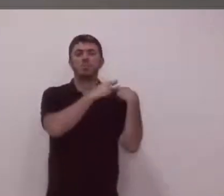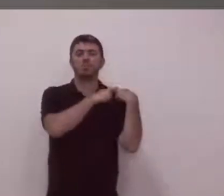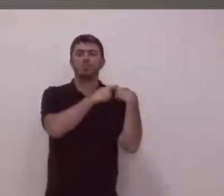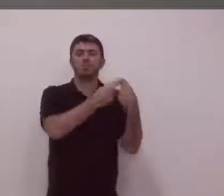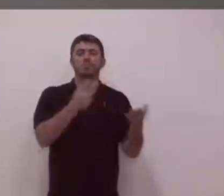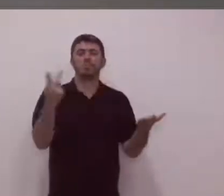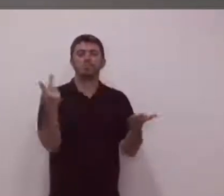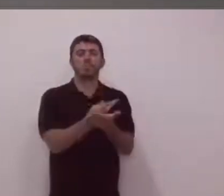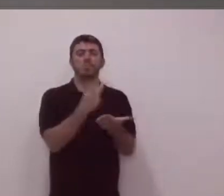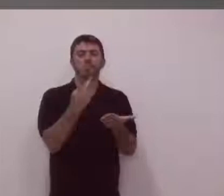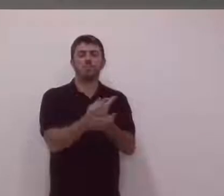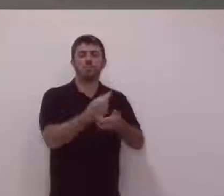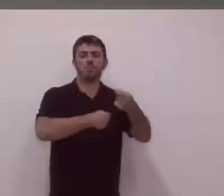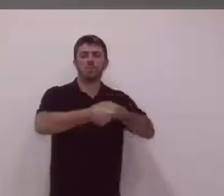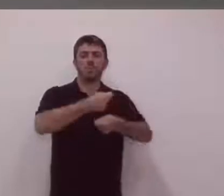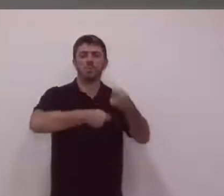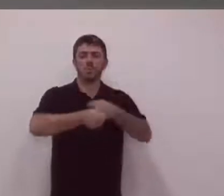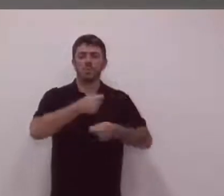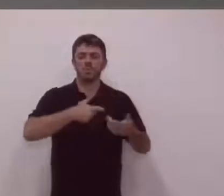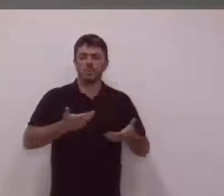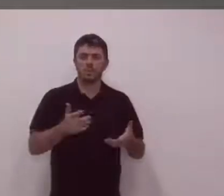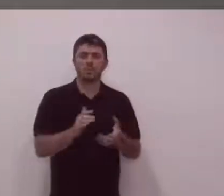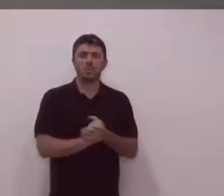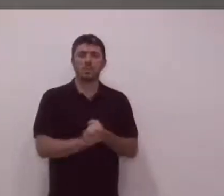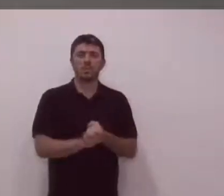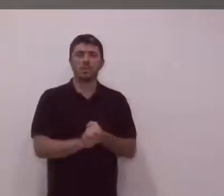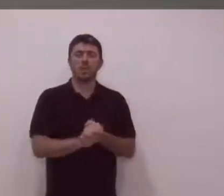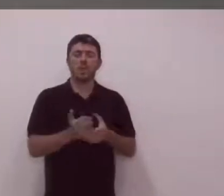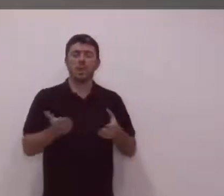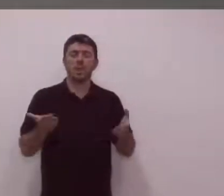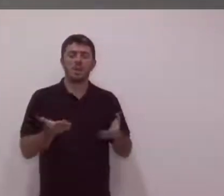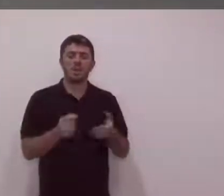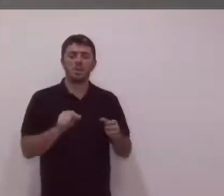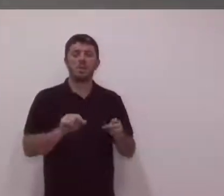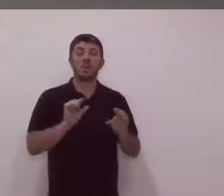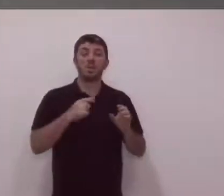fato aqui nós estamos tentando a abertura de um processo comissão processante para apurar